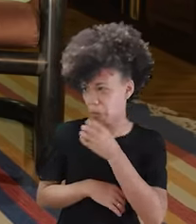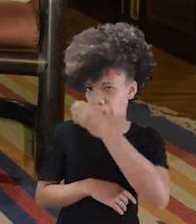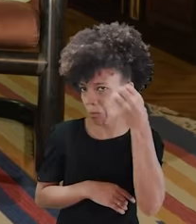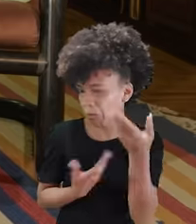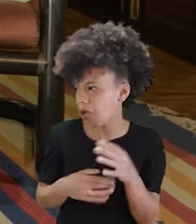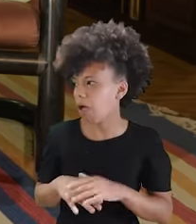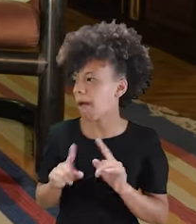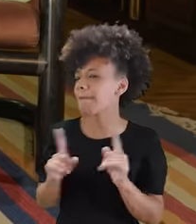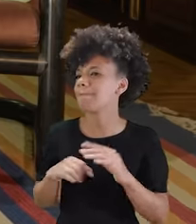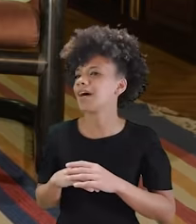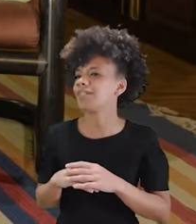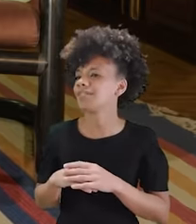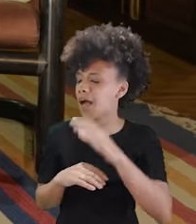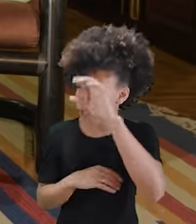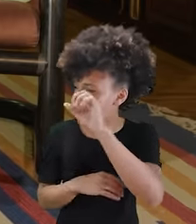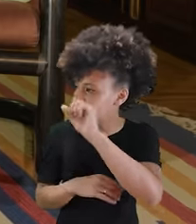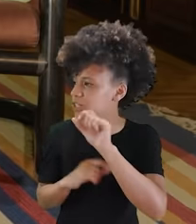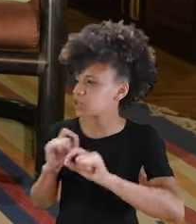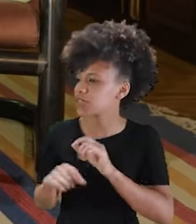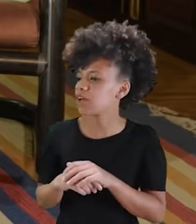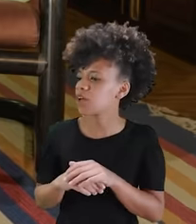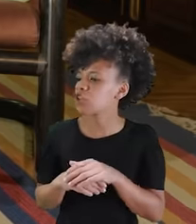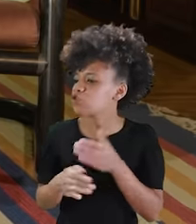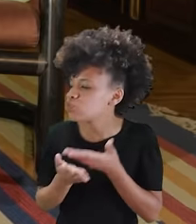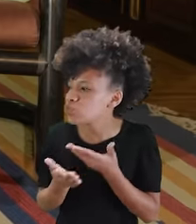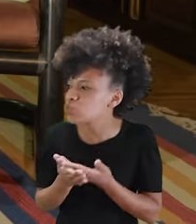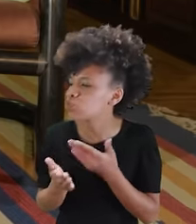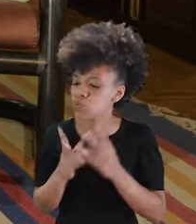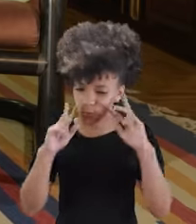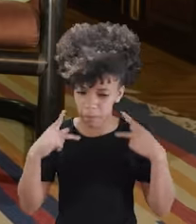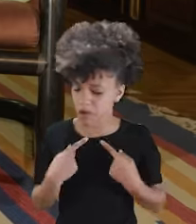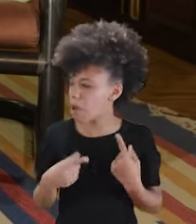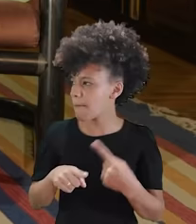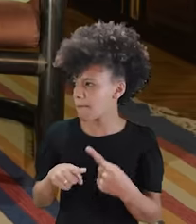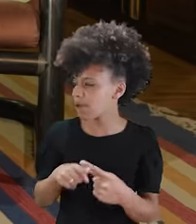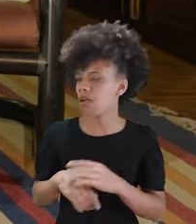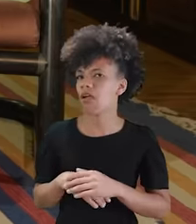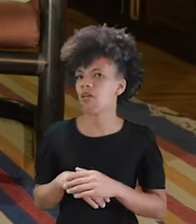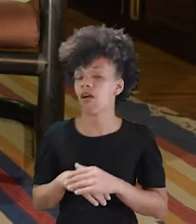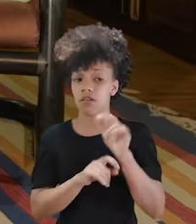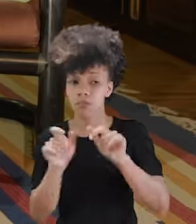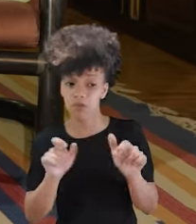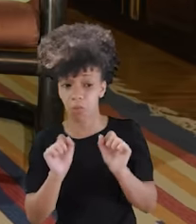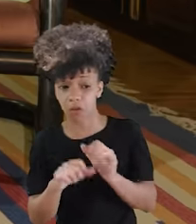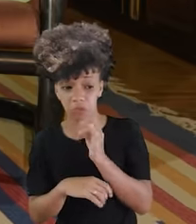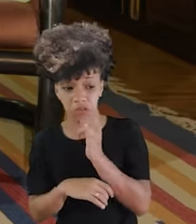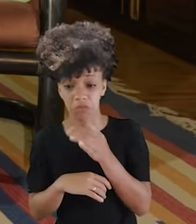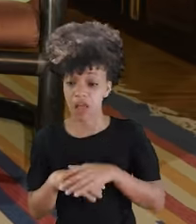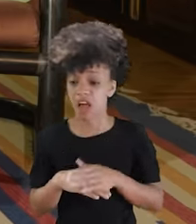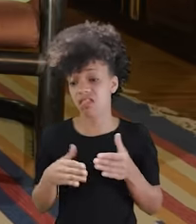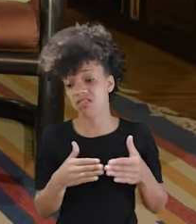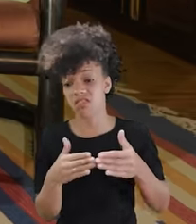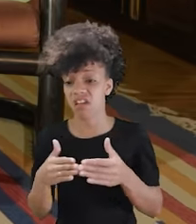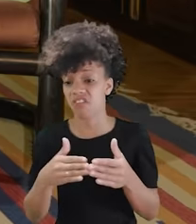comportamento humano Porque por mais que as pessoas podem achar vai falar de na Zinho chato vai falar do Leme não nesse lugar porque você tá